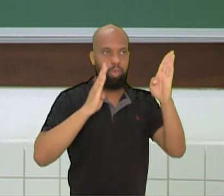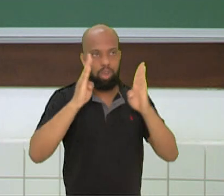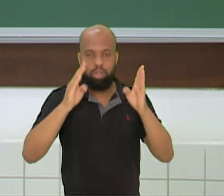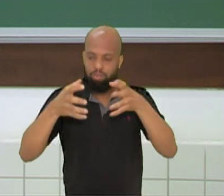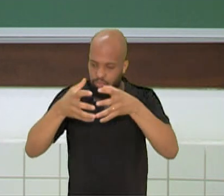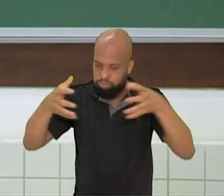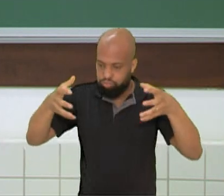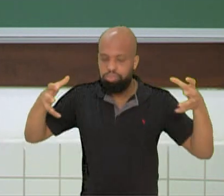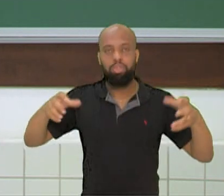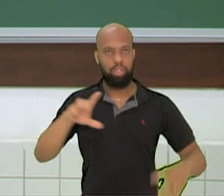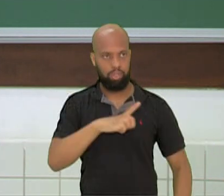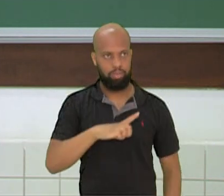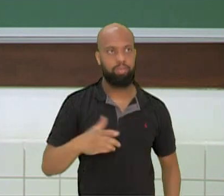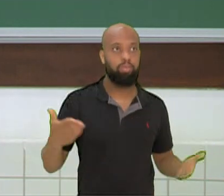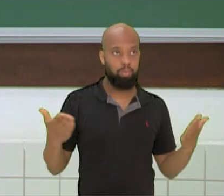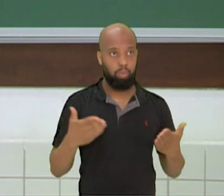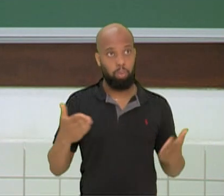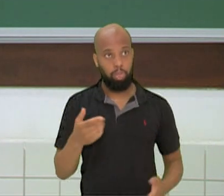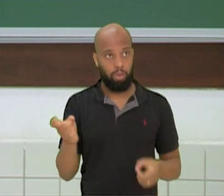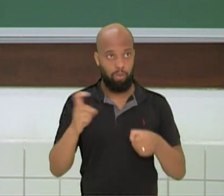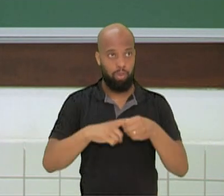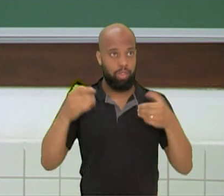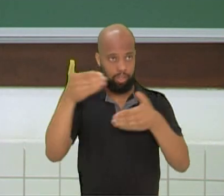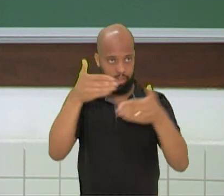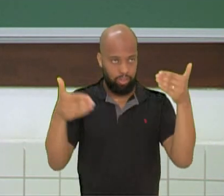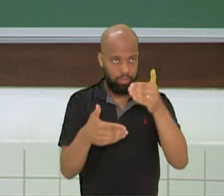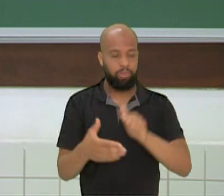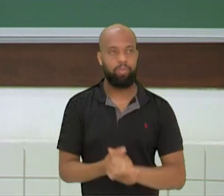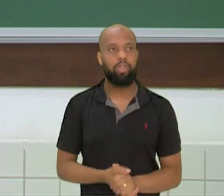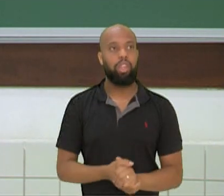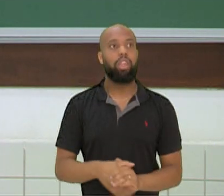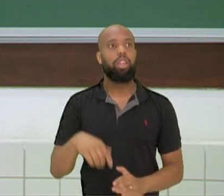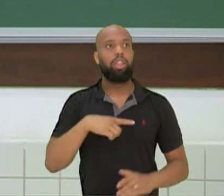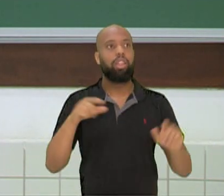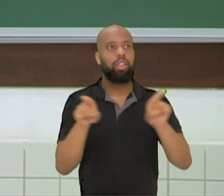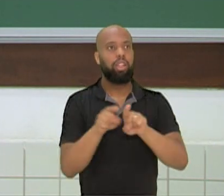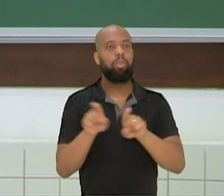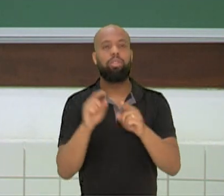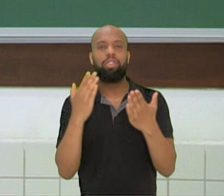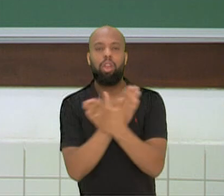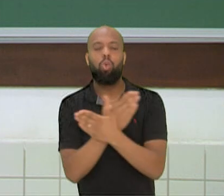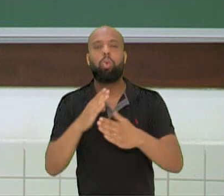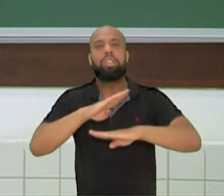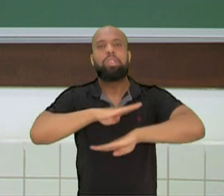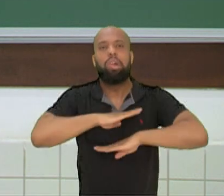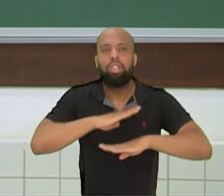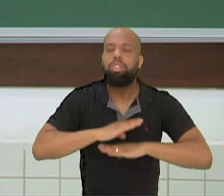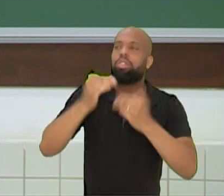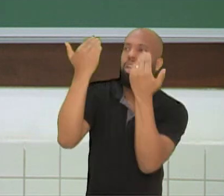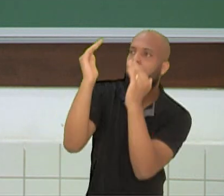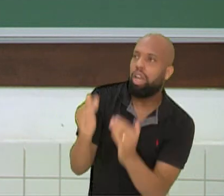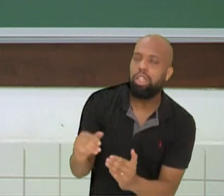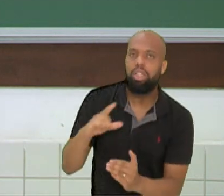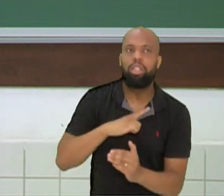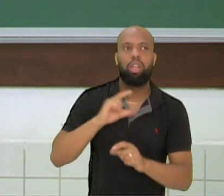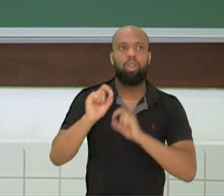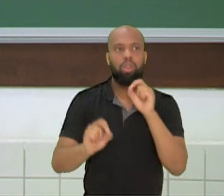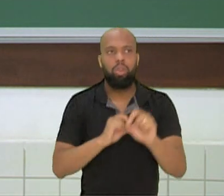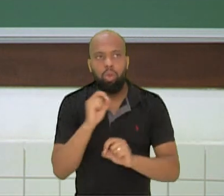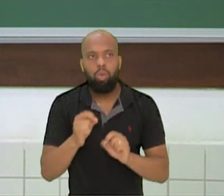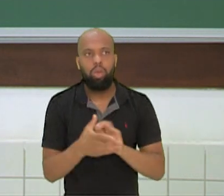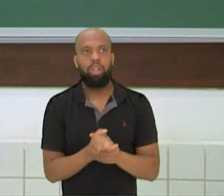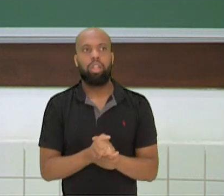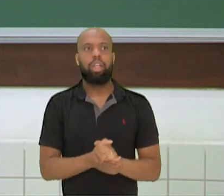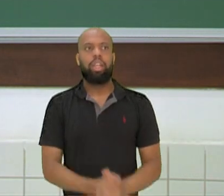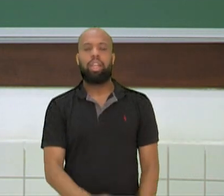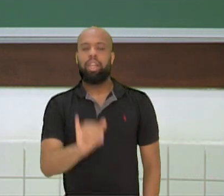inflação, ok? Vamos ali a tela novamente. Então, temos aqui algumas situações ali. Analisando a inflação, o que podemos pegar